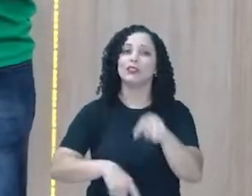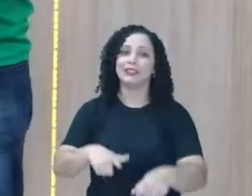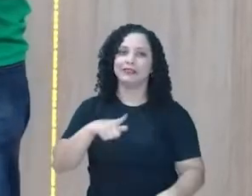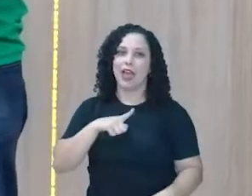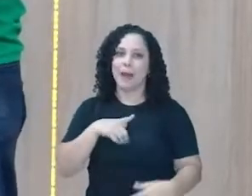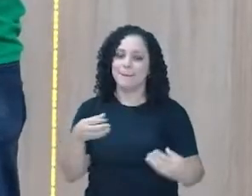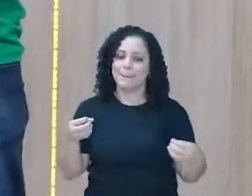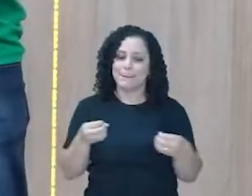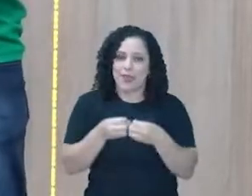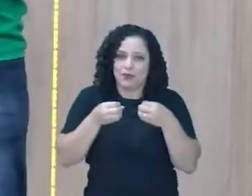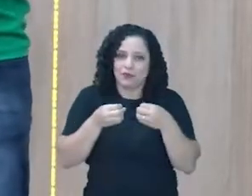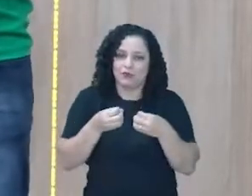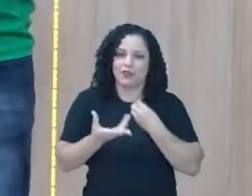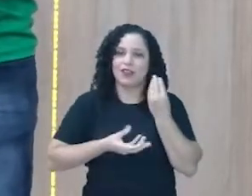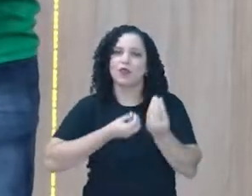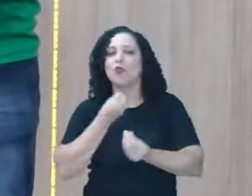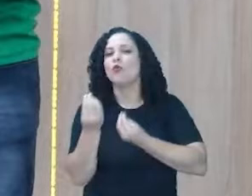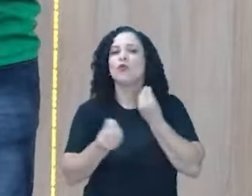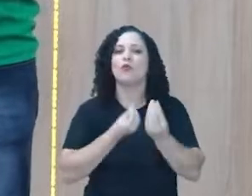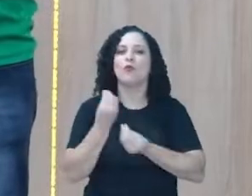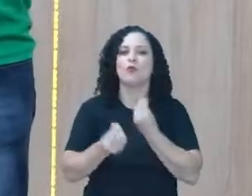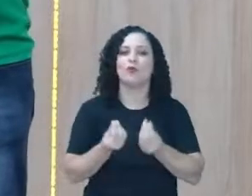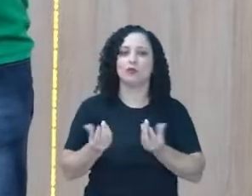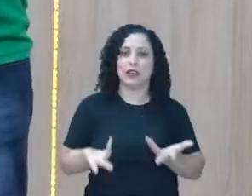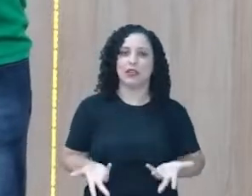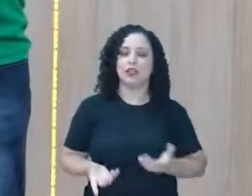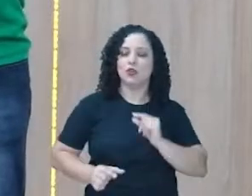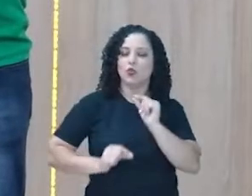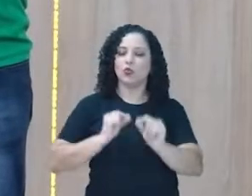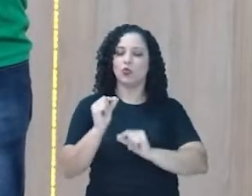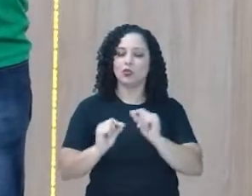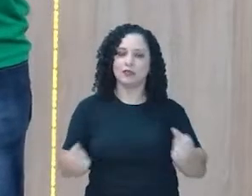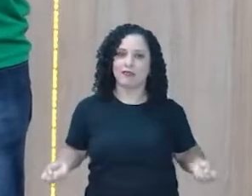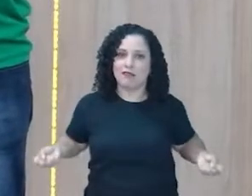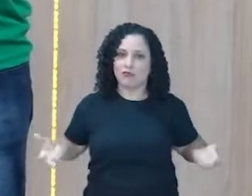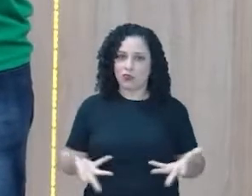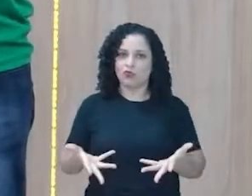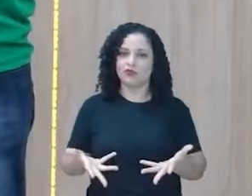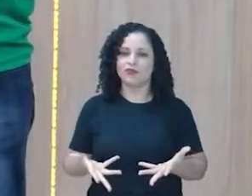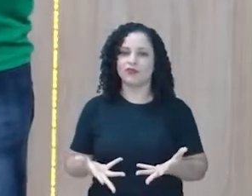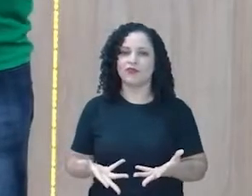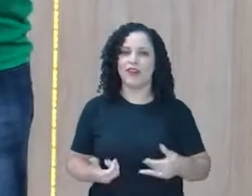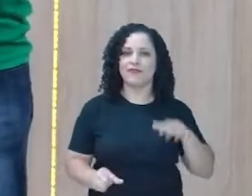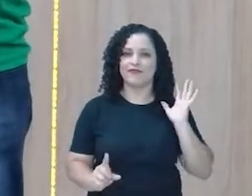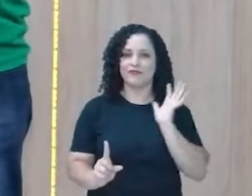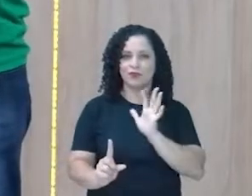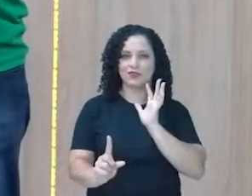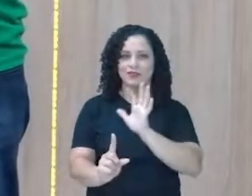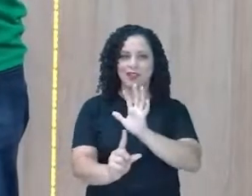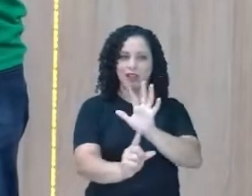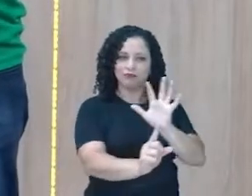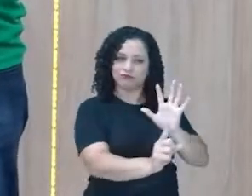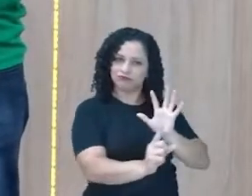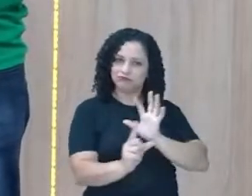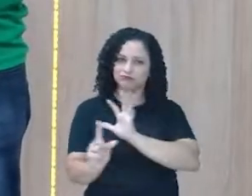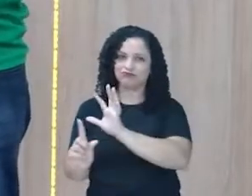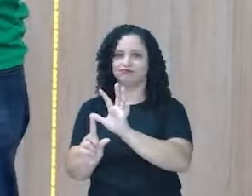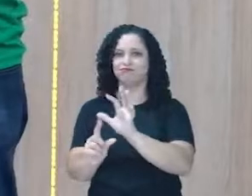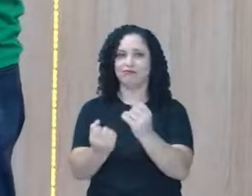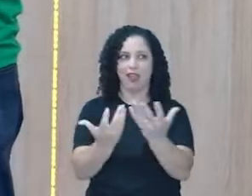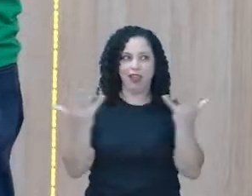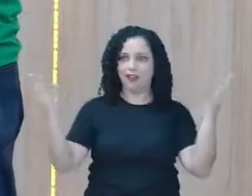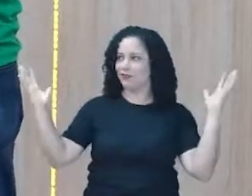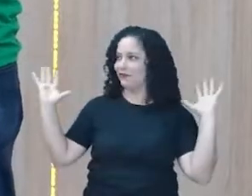gente, para pensar como as nossas ações também, de alguma forma, né, vão chegar a impactar também o nosso